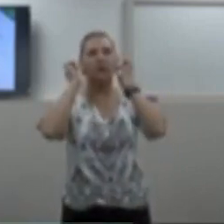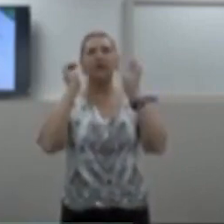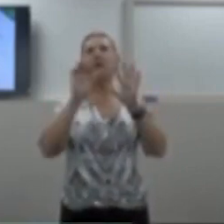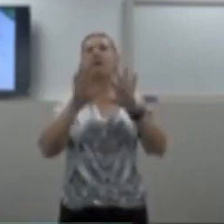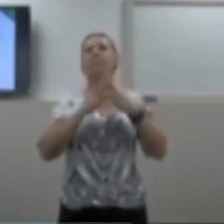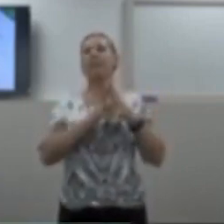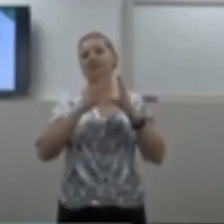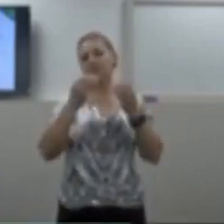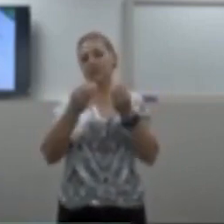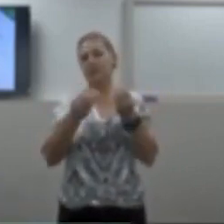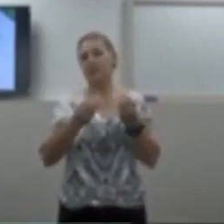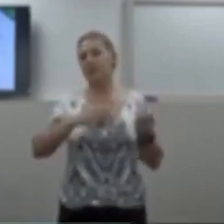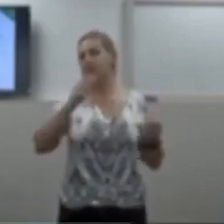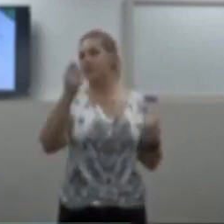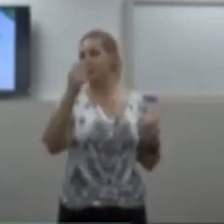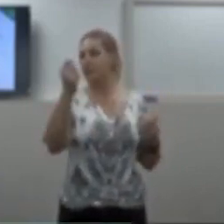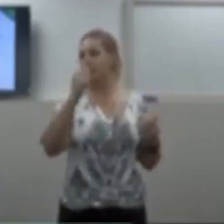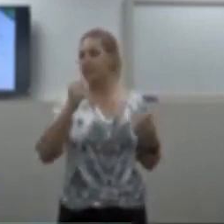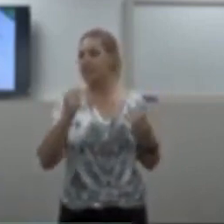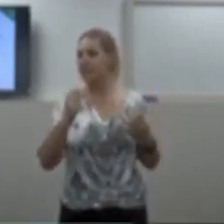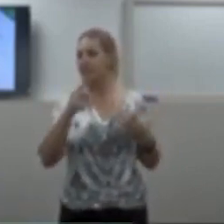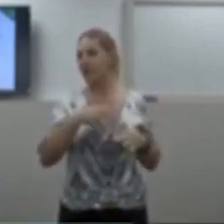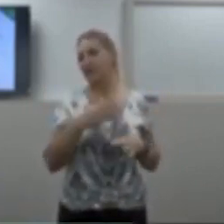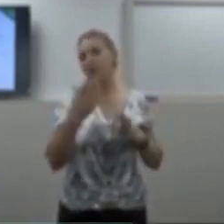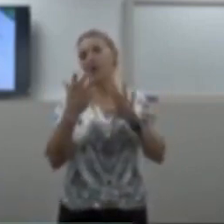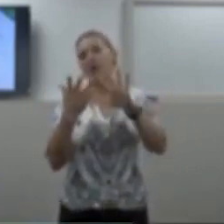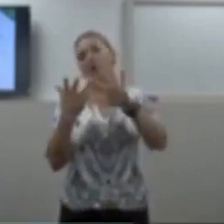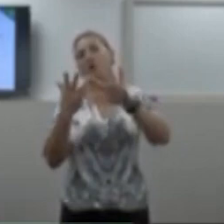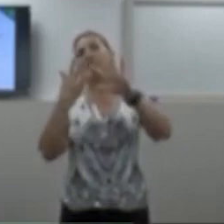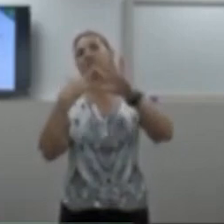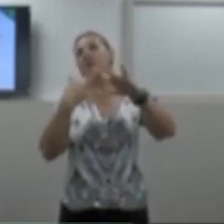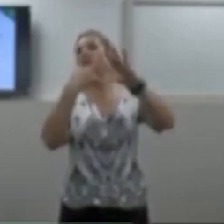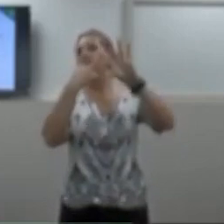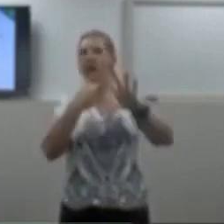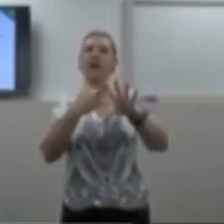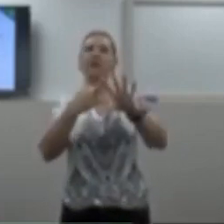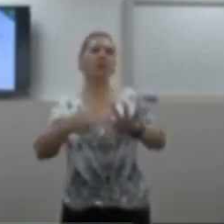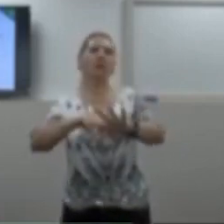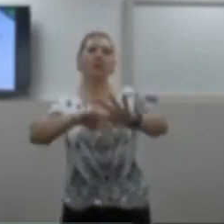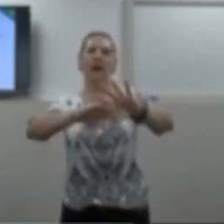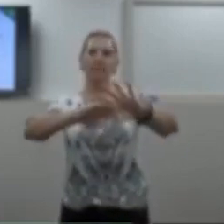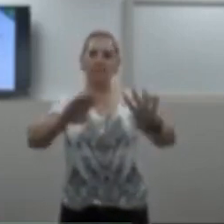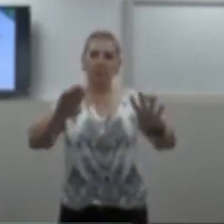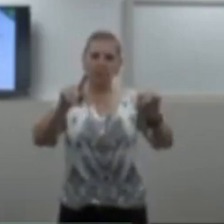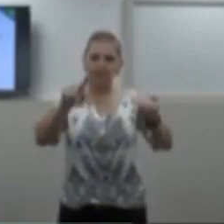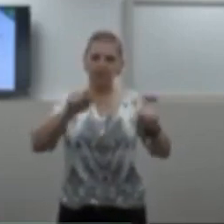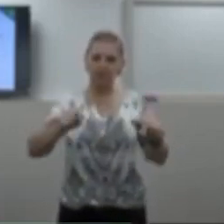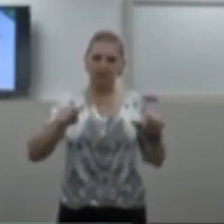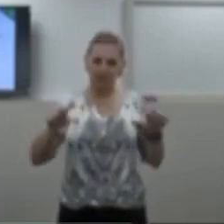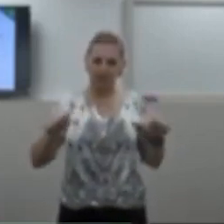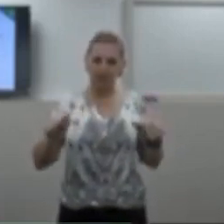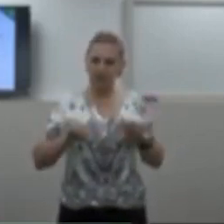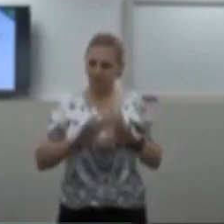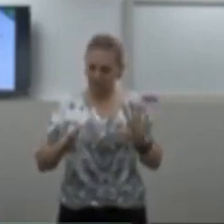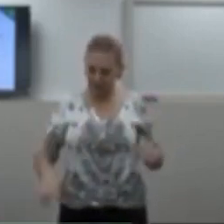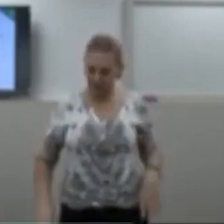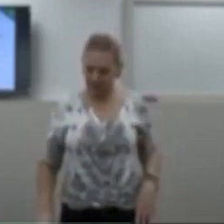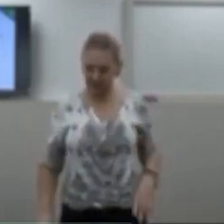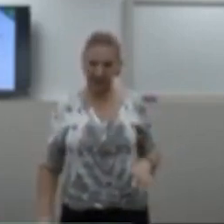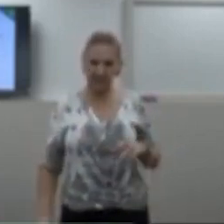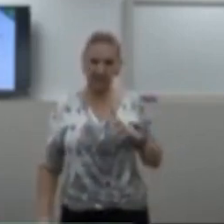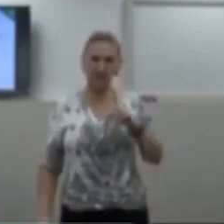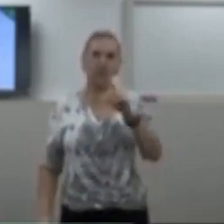perdi um pouquinho aqui, mas contando nos dedos não deu tempo de escrever. Então, colocar o sabonete em nono lugar. Ponto, acertou? Fez tudo